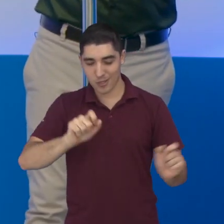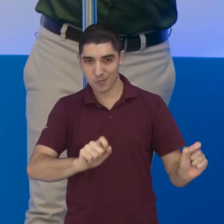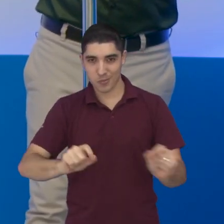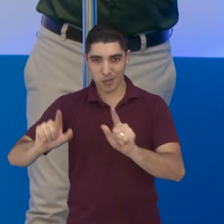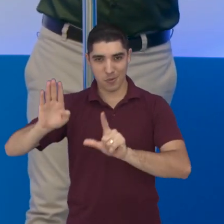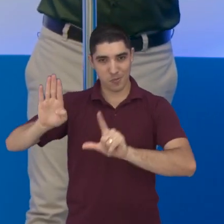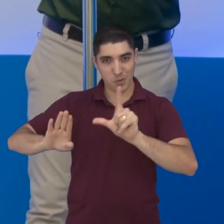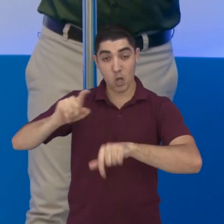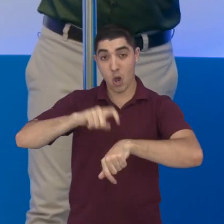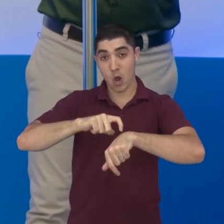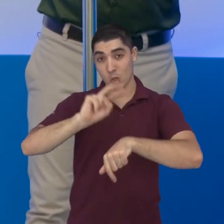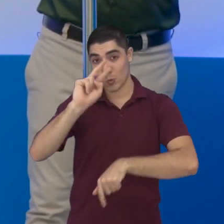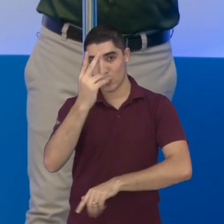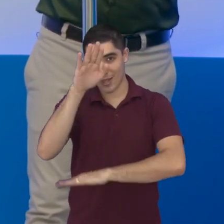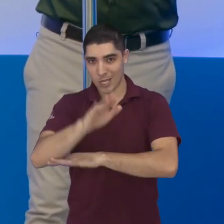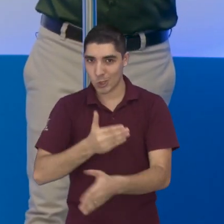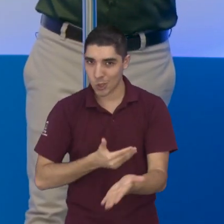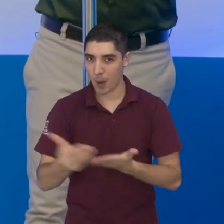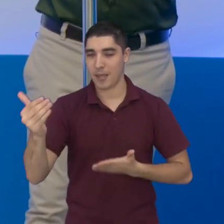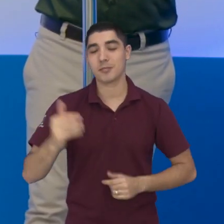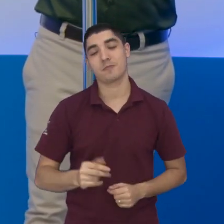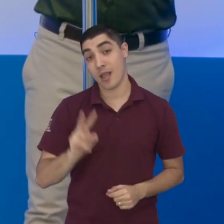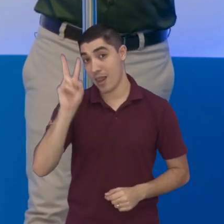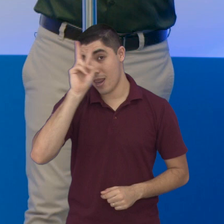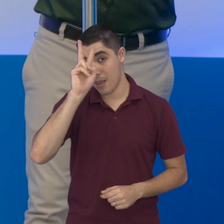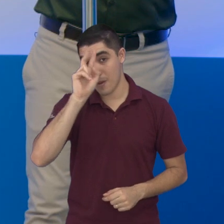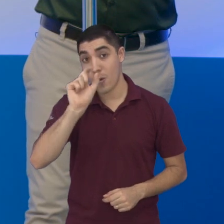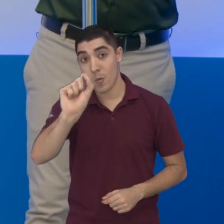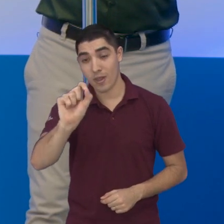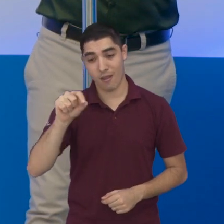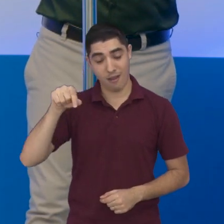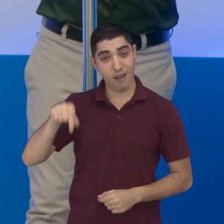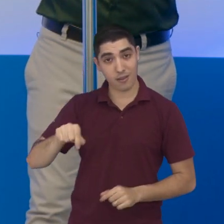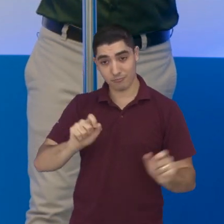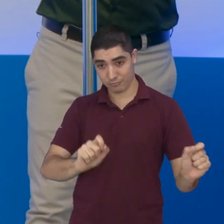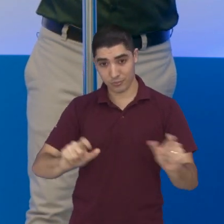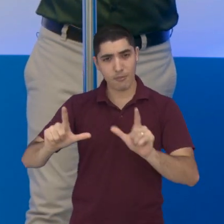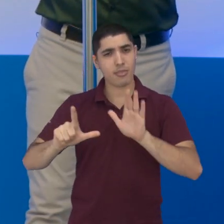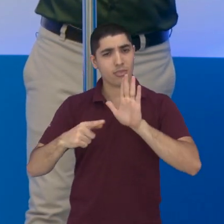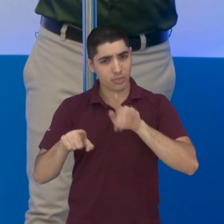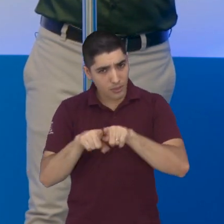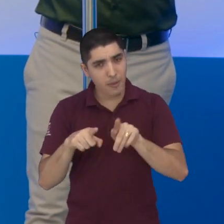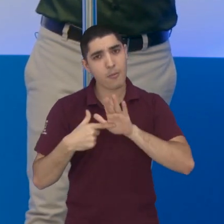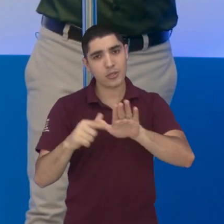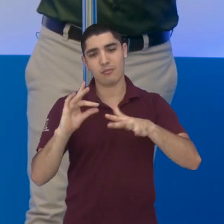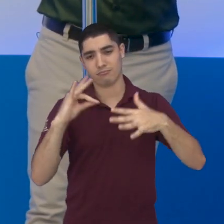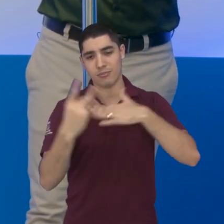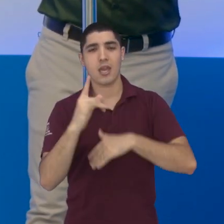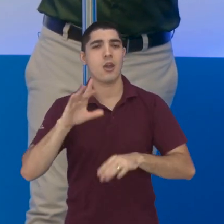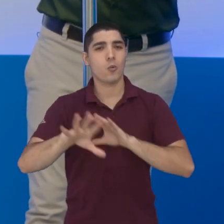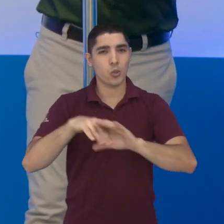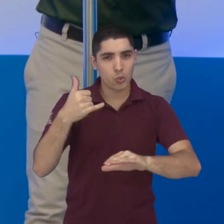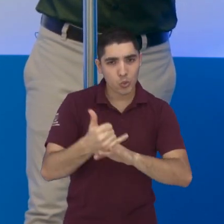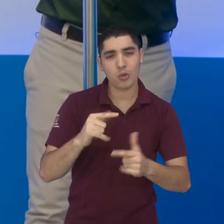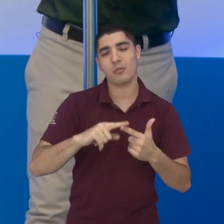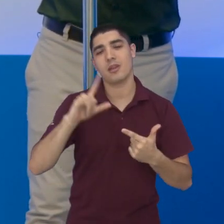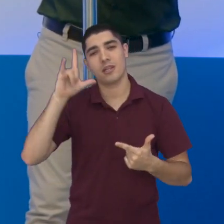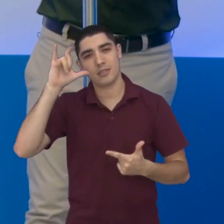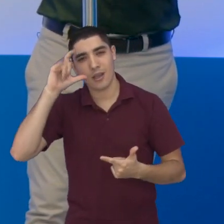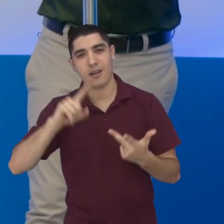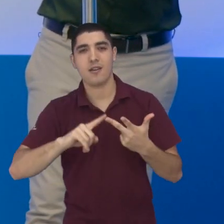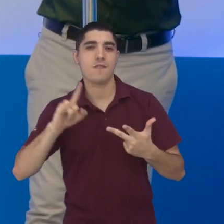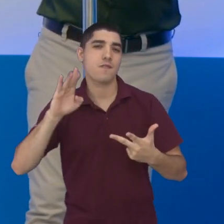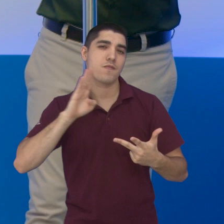boletim a partir de 2 horas da tarde lembrando também que todo o nosso conteúdo está nas nossas redes sociais pelo YouTube